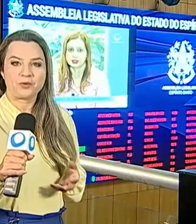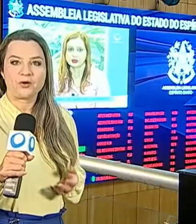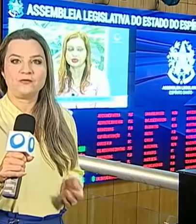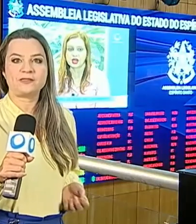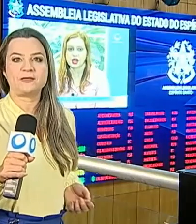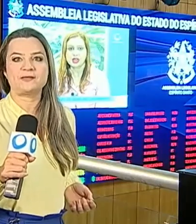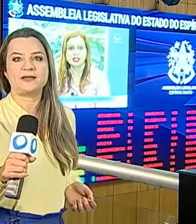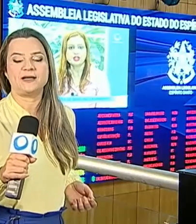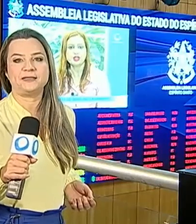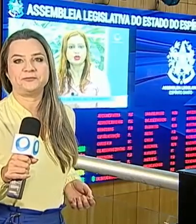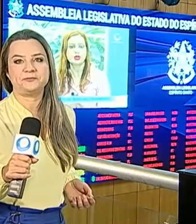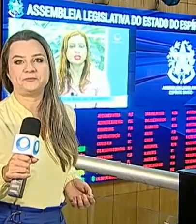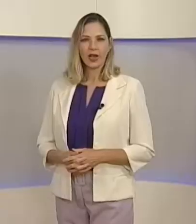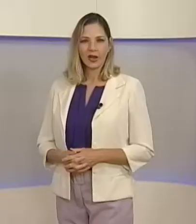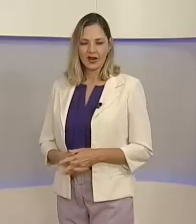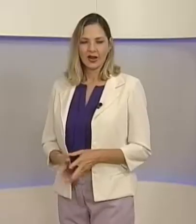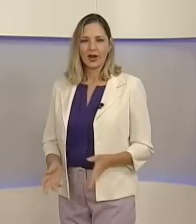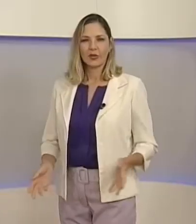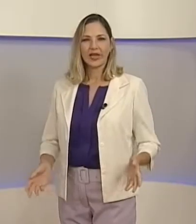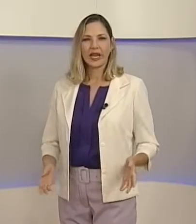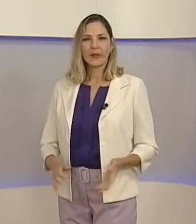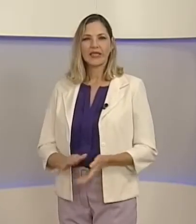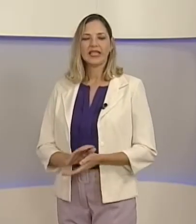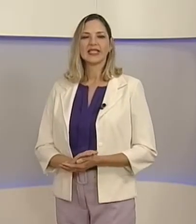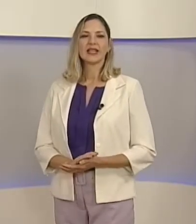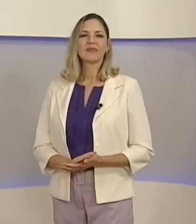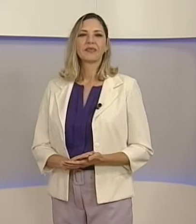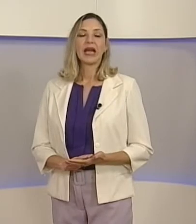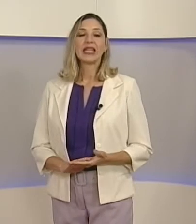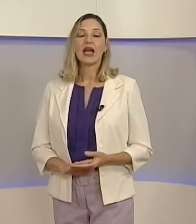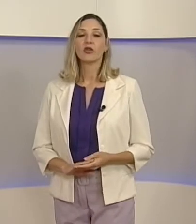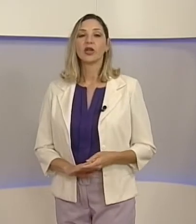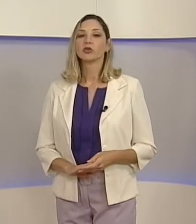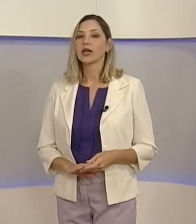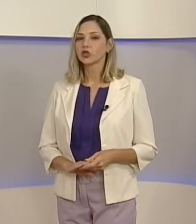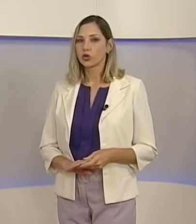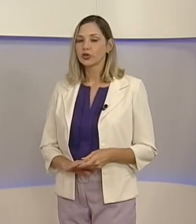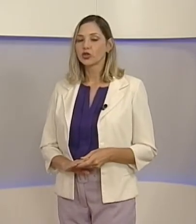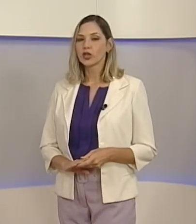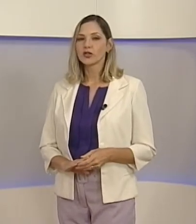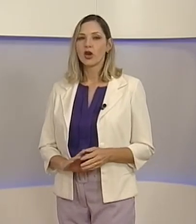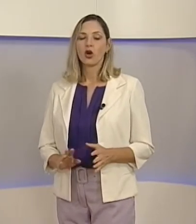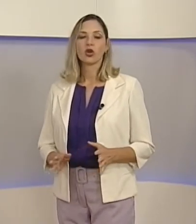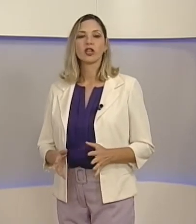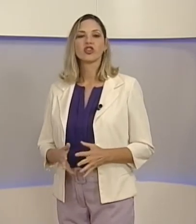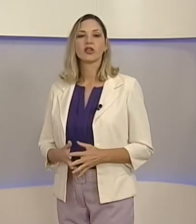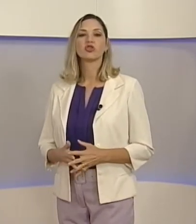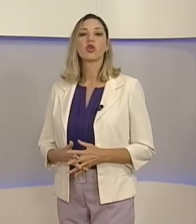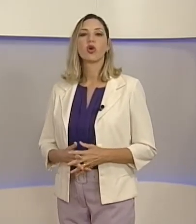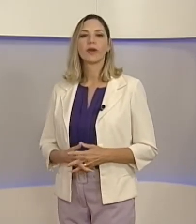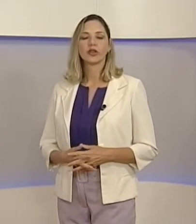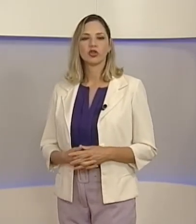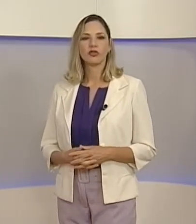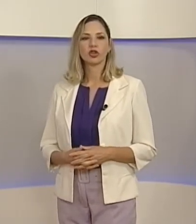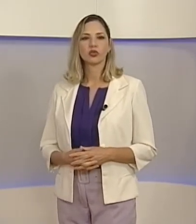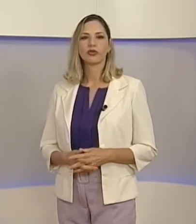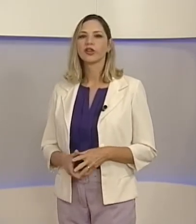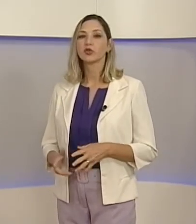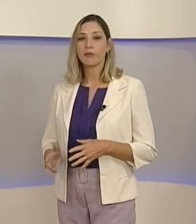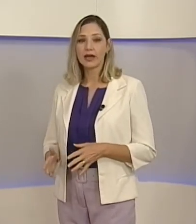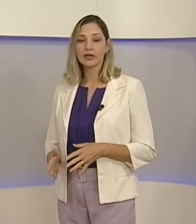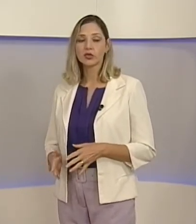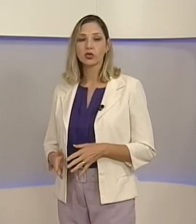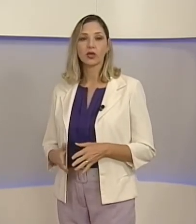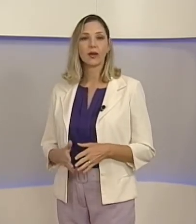estúdio com você, Luciana. Obrigada, Patrícia. Na reunião das comissões, o Colegiado de Cooperativismo